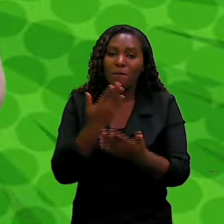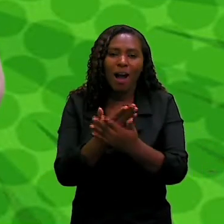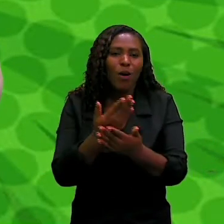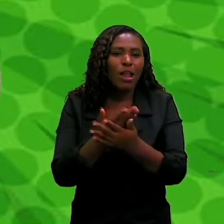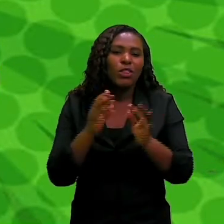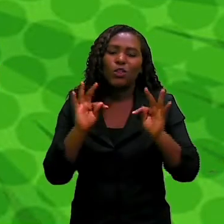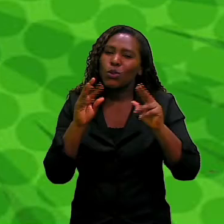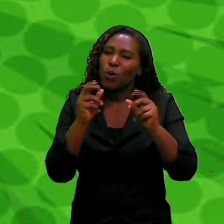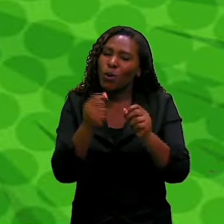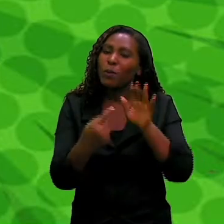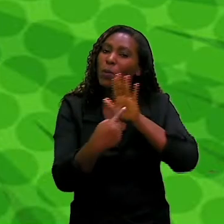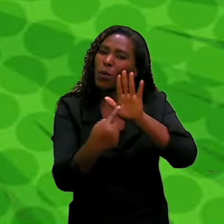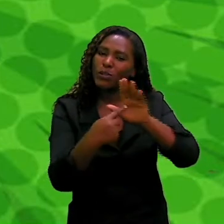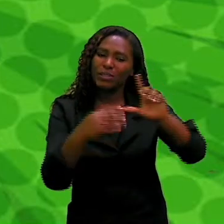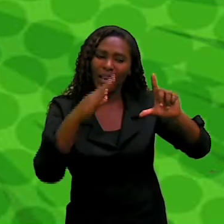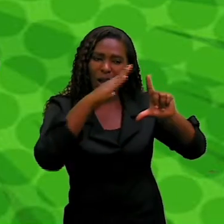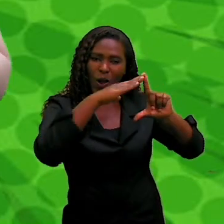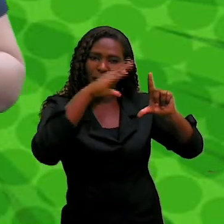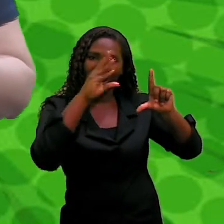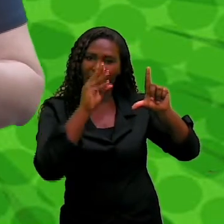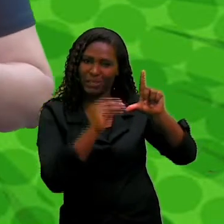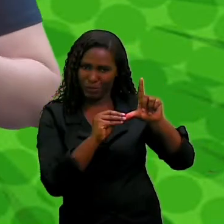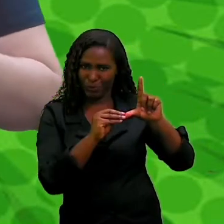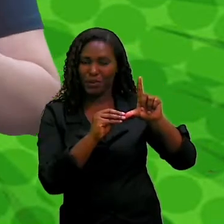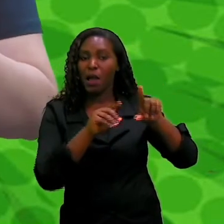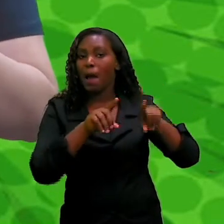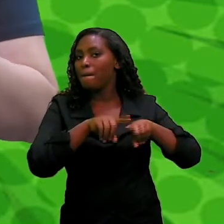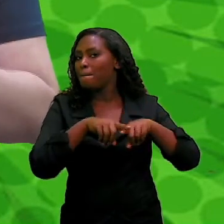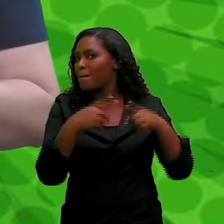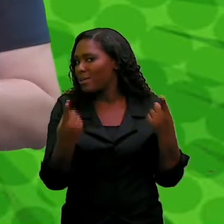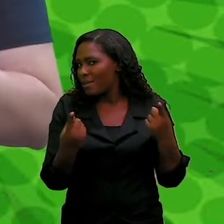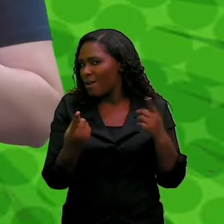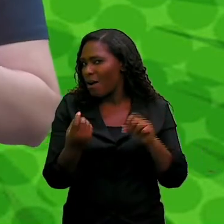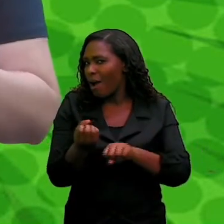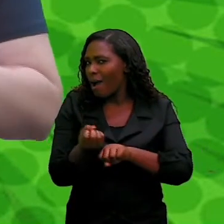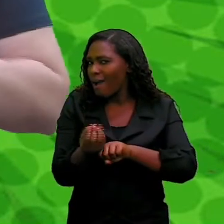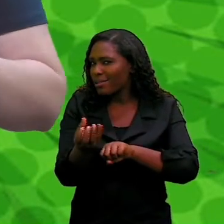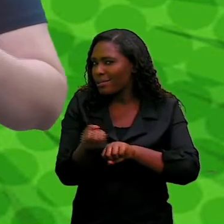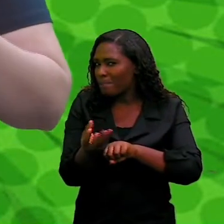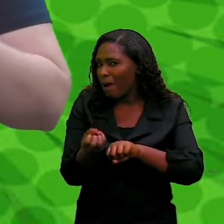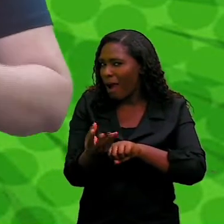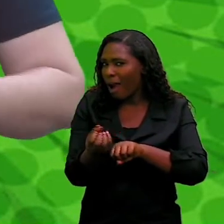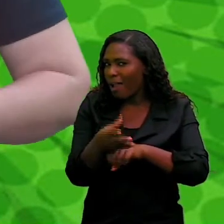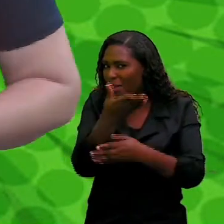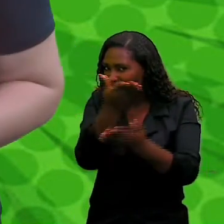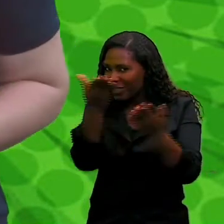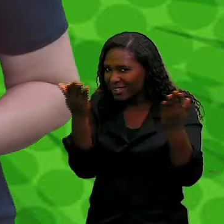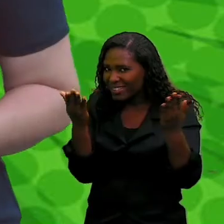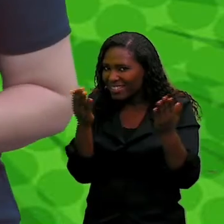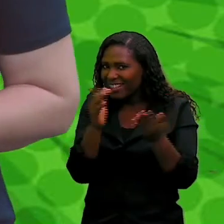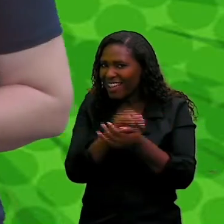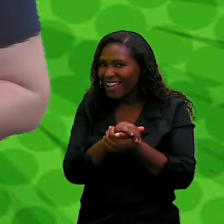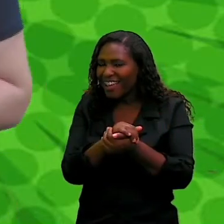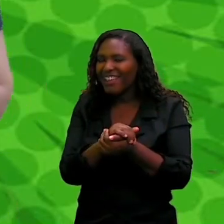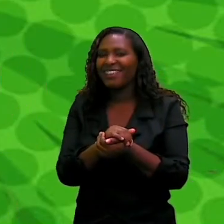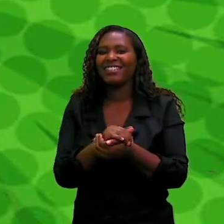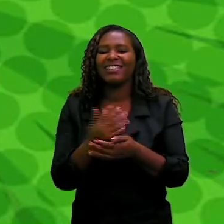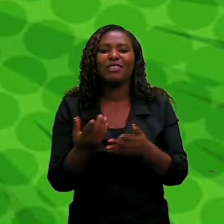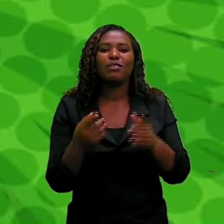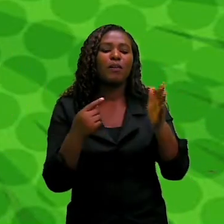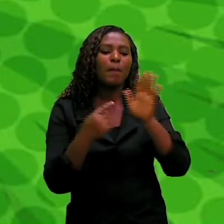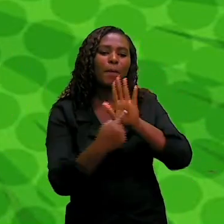cartoon. Mas é claro que eu posso dar aquele spoiler, né, para você, estudante, e dizer aí qual que é a diferença entre